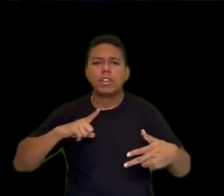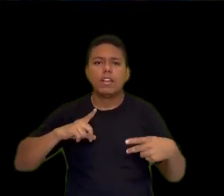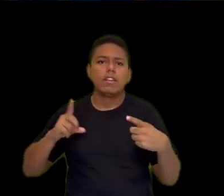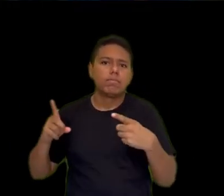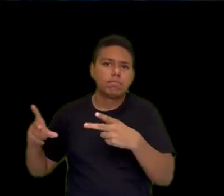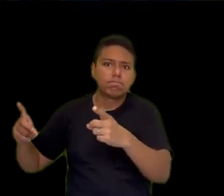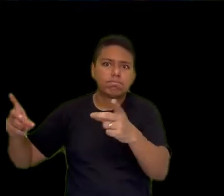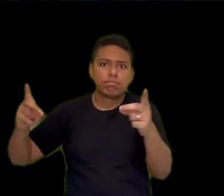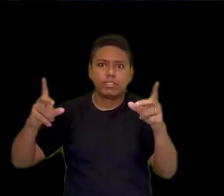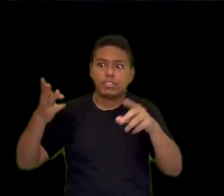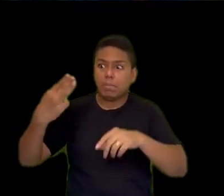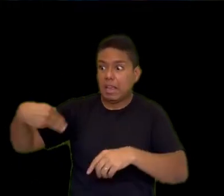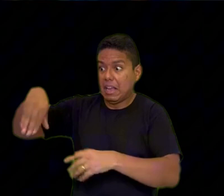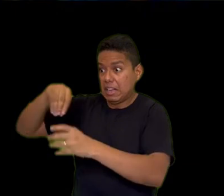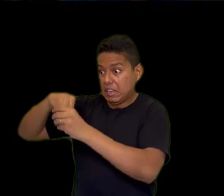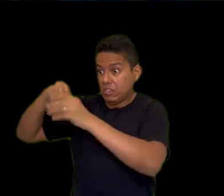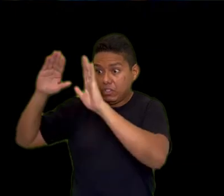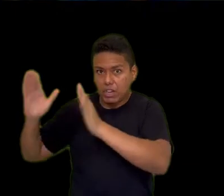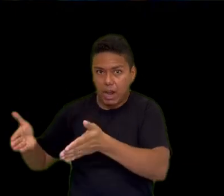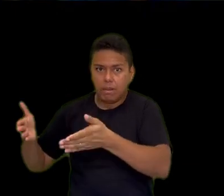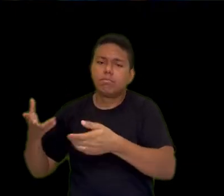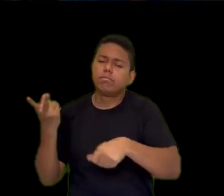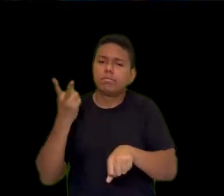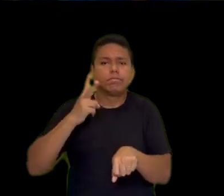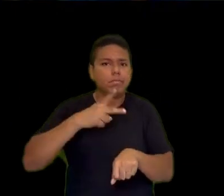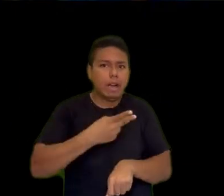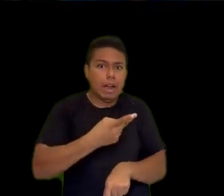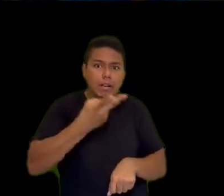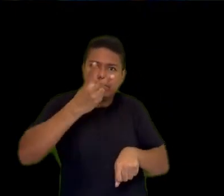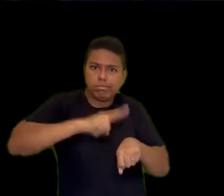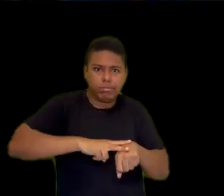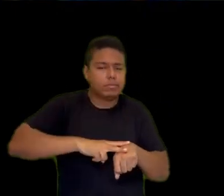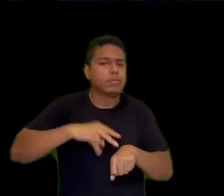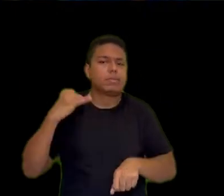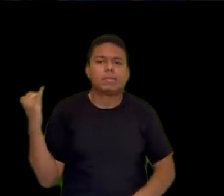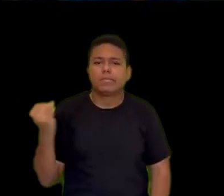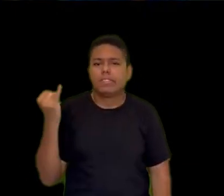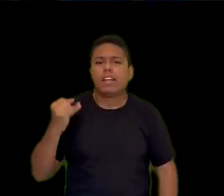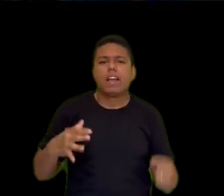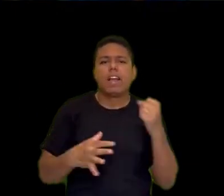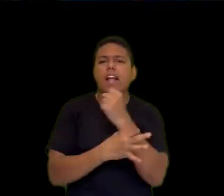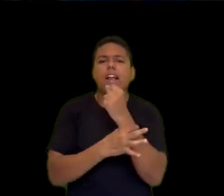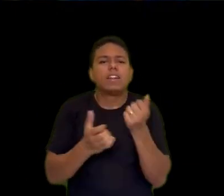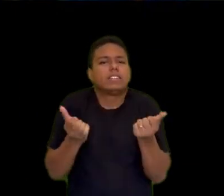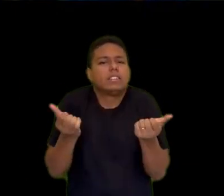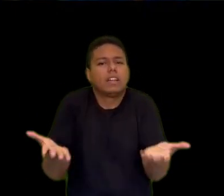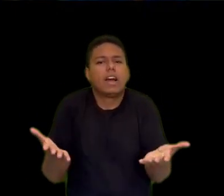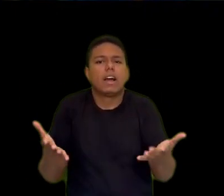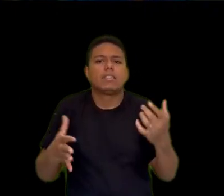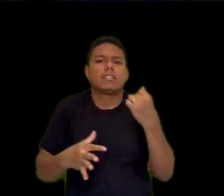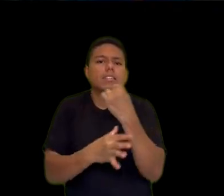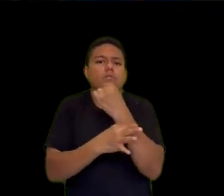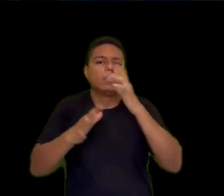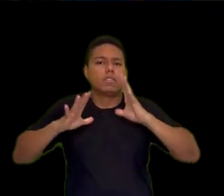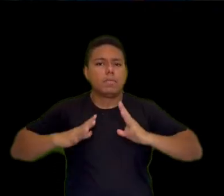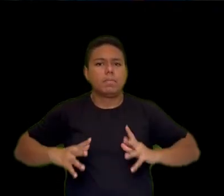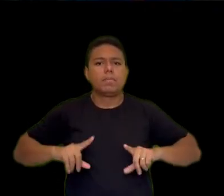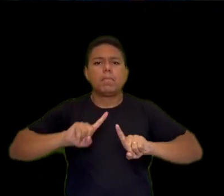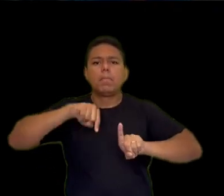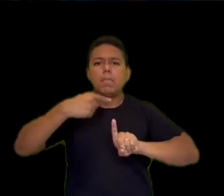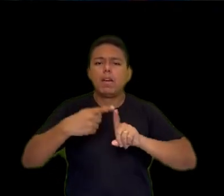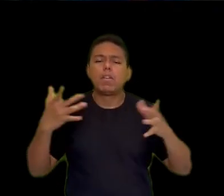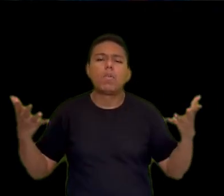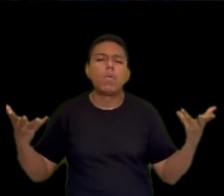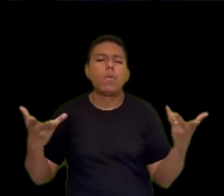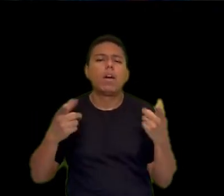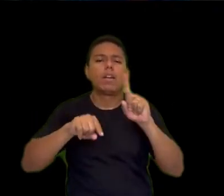esse objetivo de garantir segurança sanitária e qualidade nos produtos. Então, a vigilância ela desempenha um papel